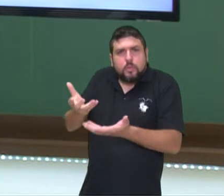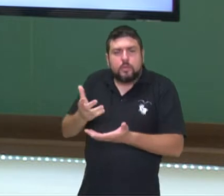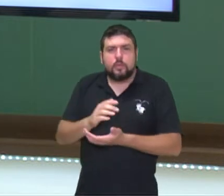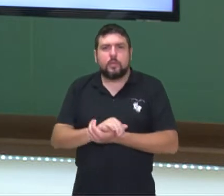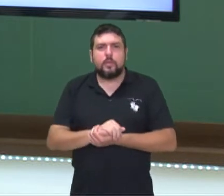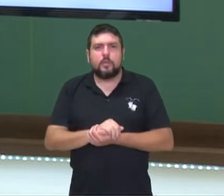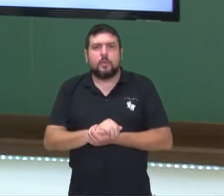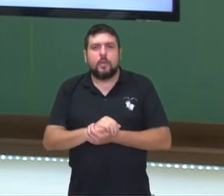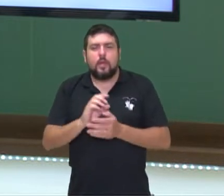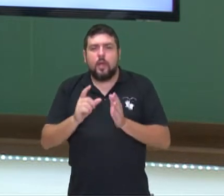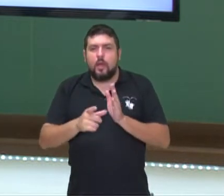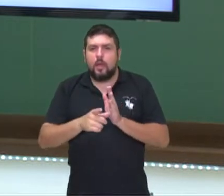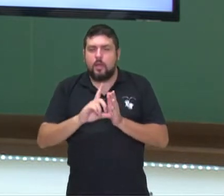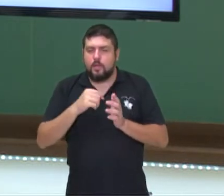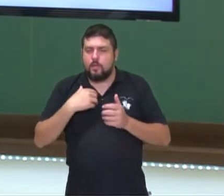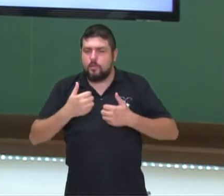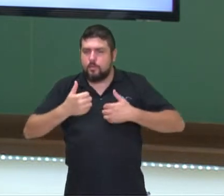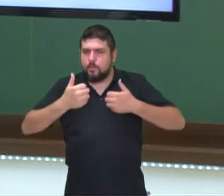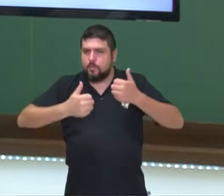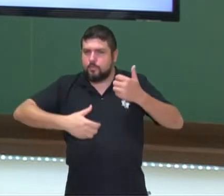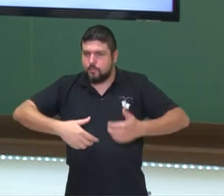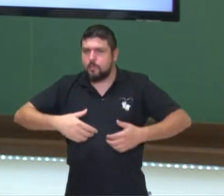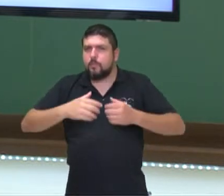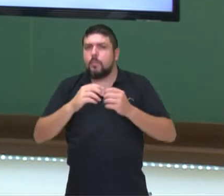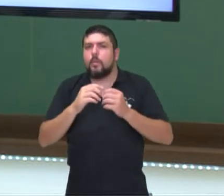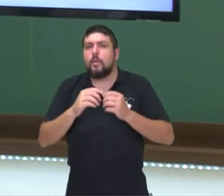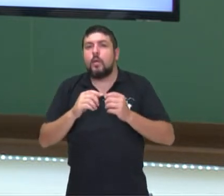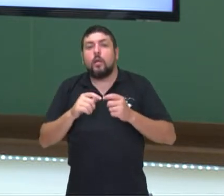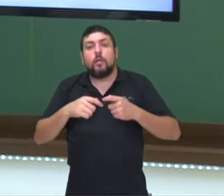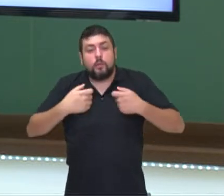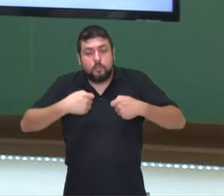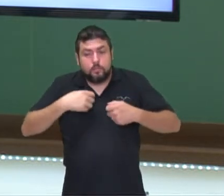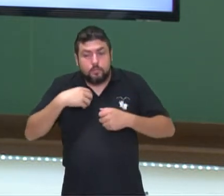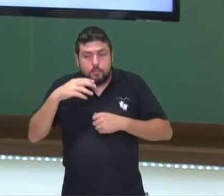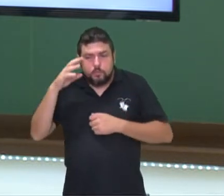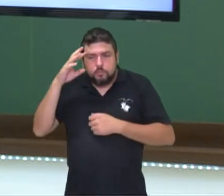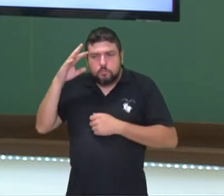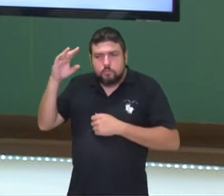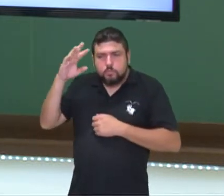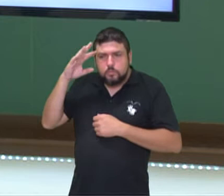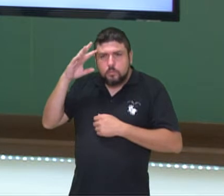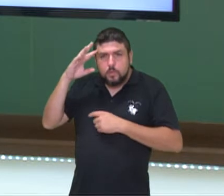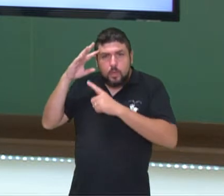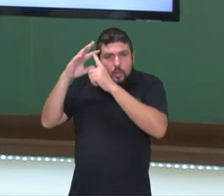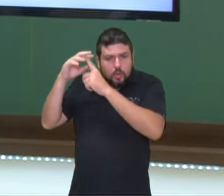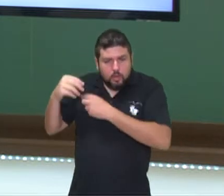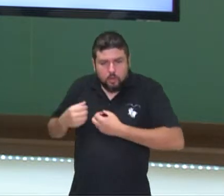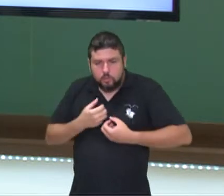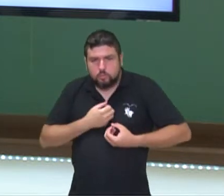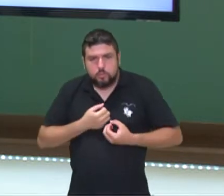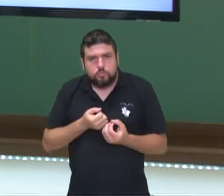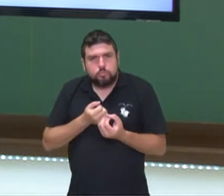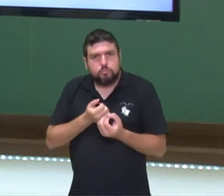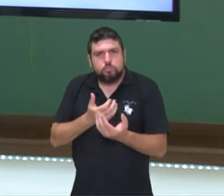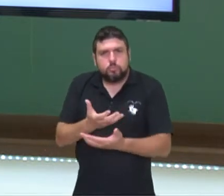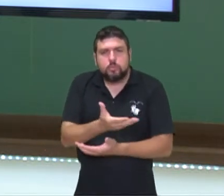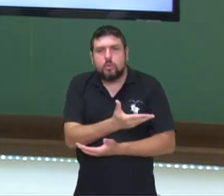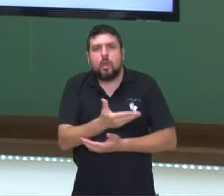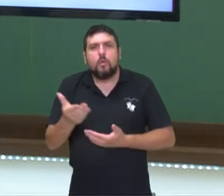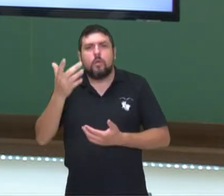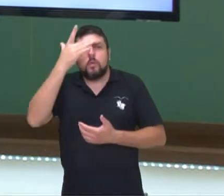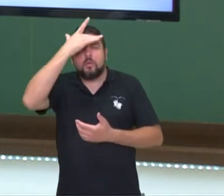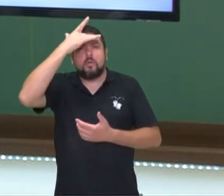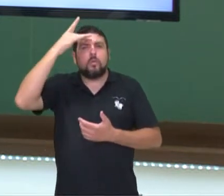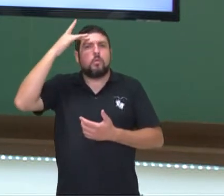tinha comentado, nós precisamos transmitir bem as nossas mensagens para que elas cheguem até as pessoas da maneira que